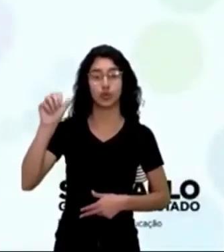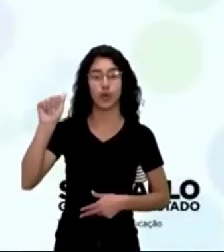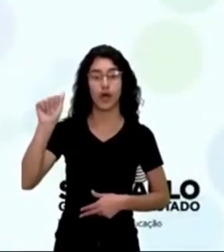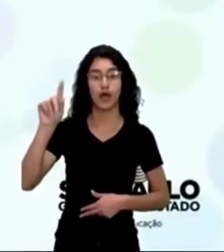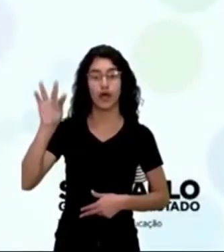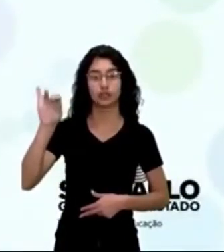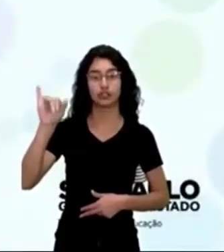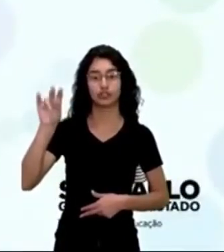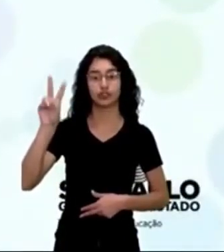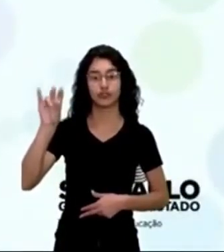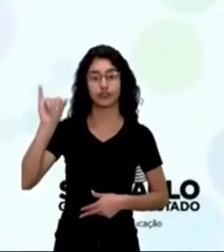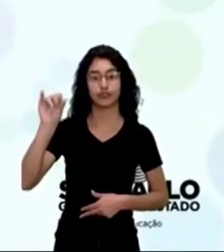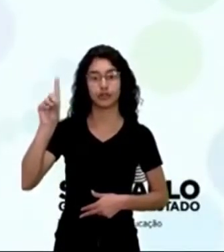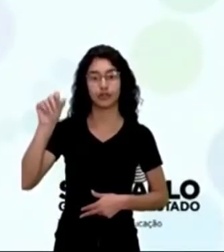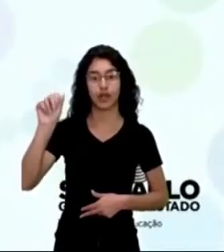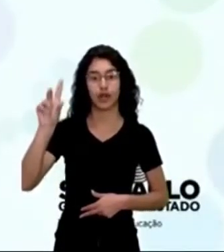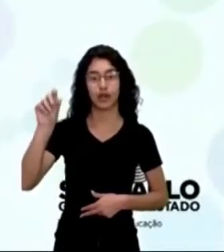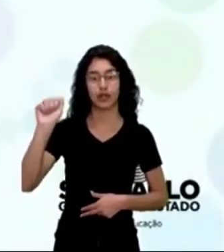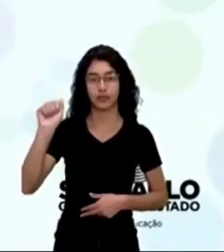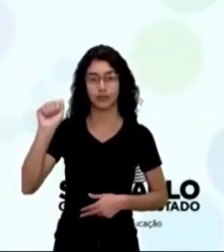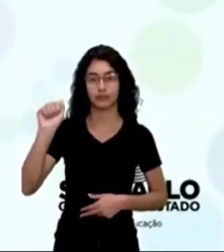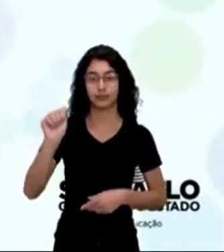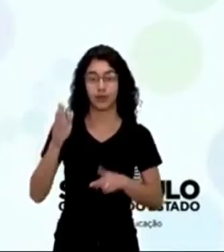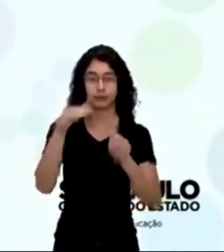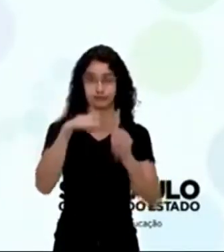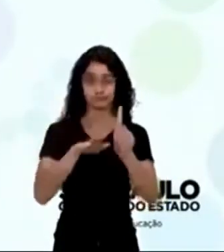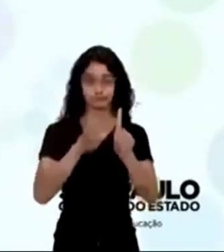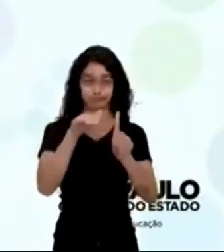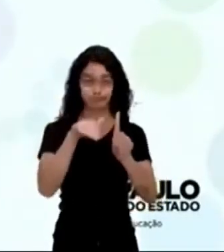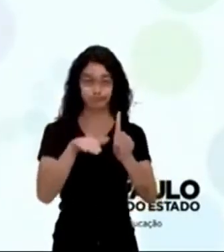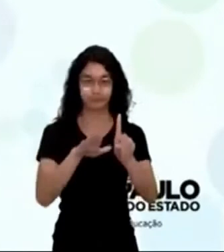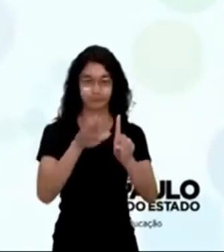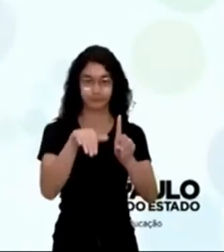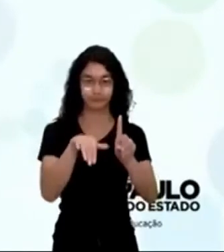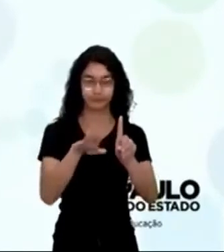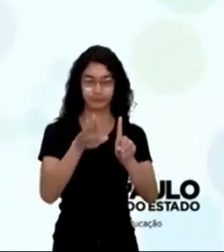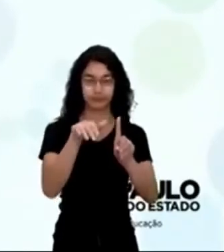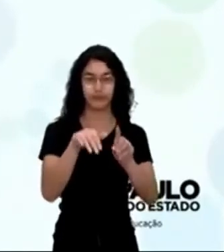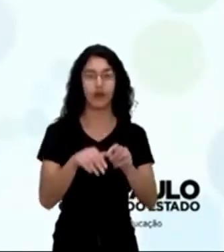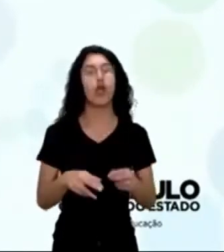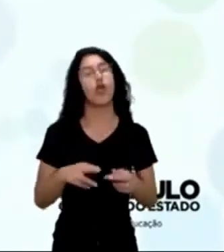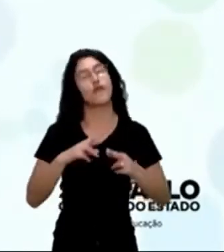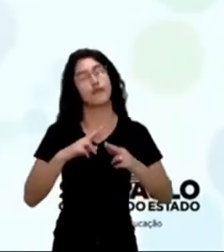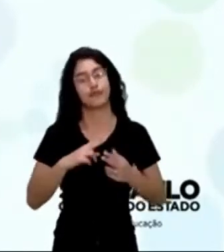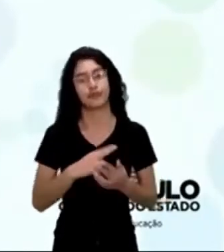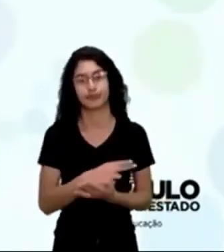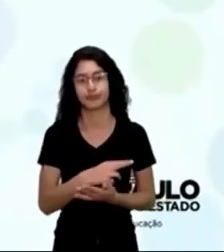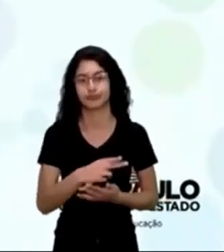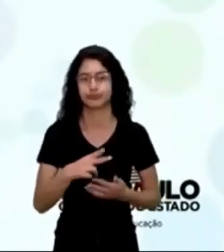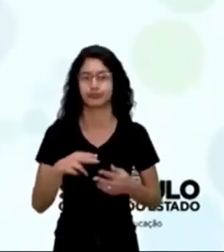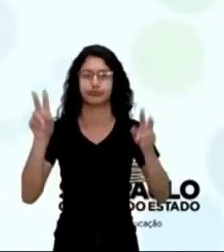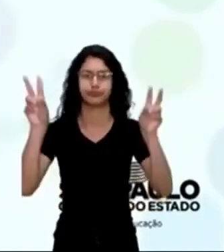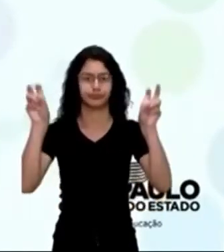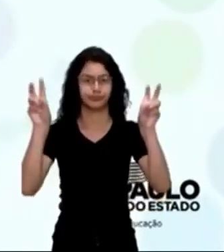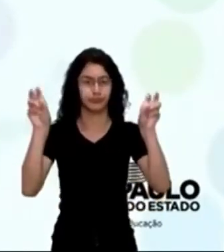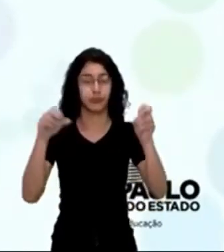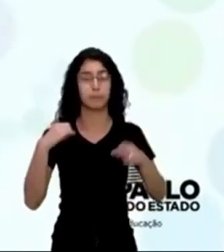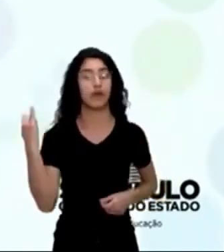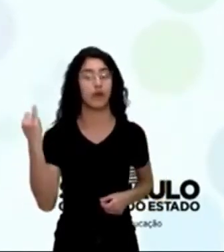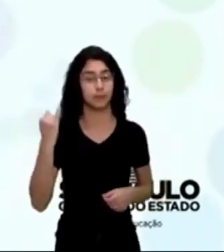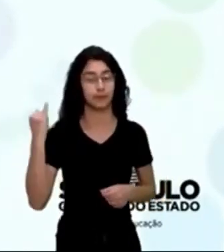Radioatividade. Vocês vão assistir uma aula aí de radioatividade. Vai ter vários assuntos, vários conteúdos, questão de conteúdo